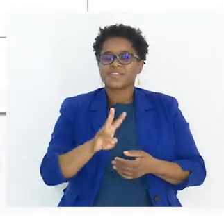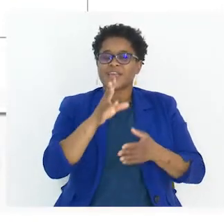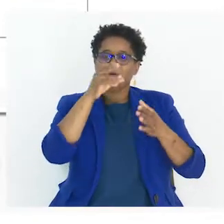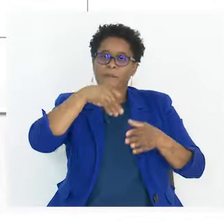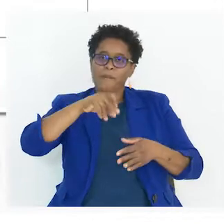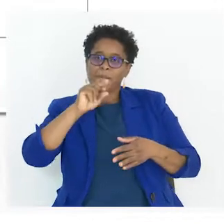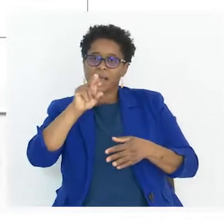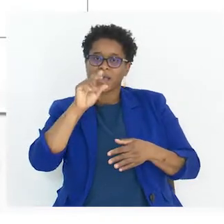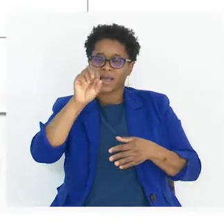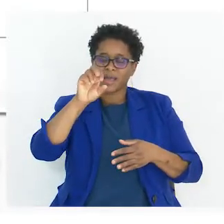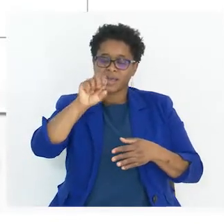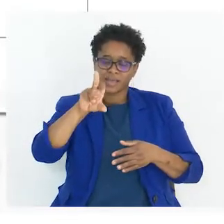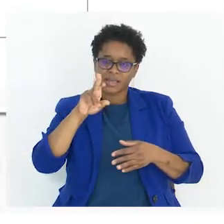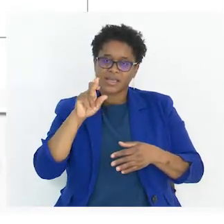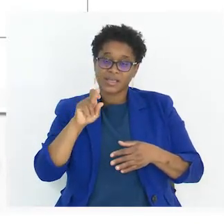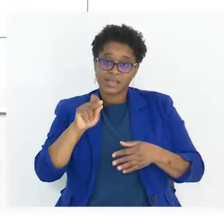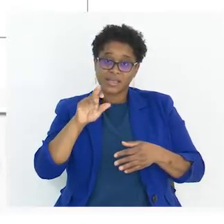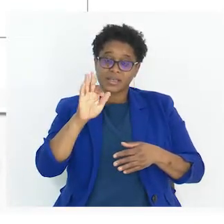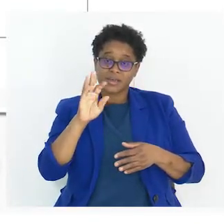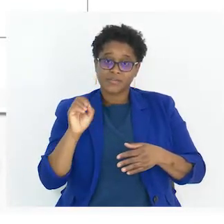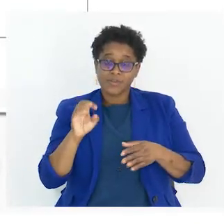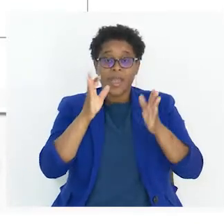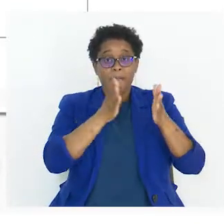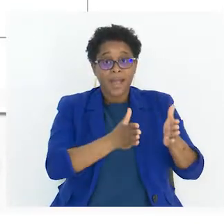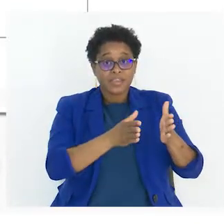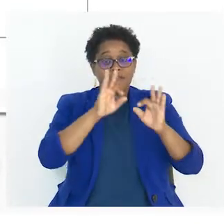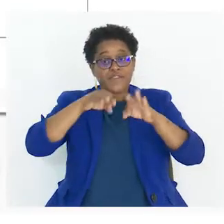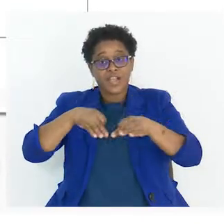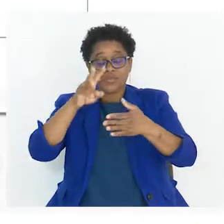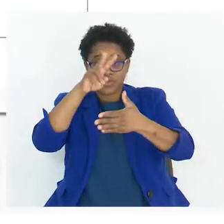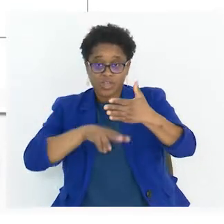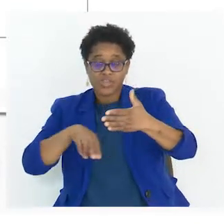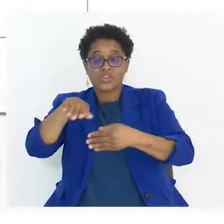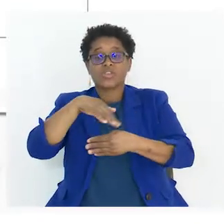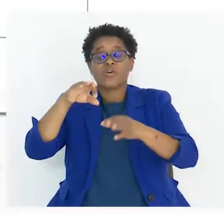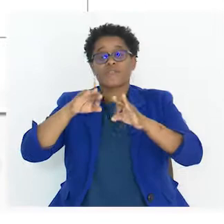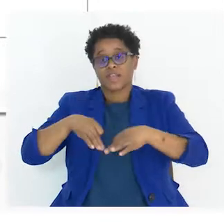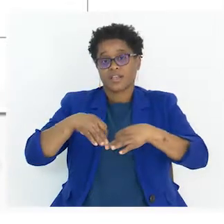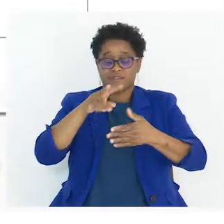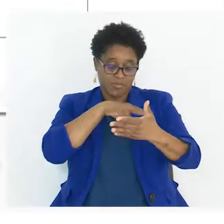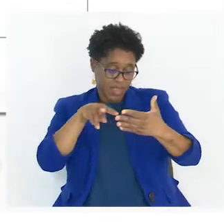parte final do texto, não é? O fim, a situação final. Vamos ler a frase. O